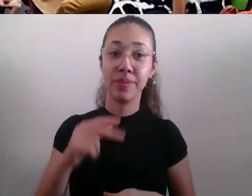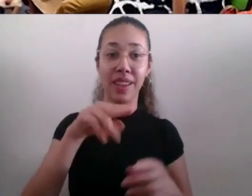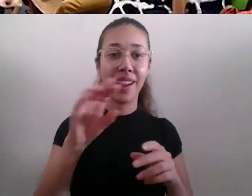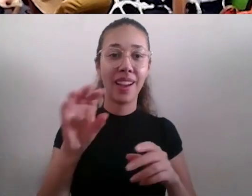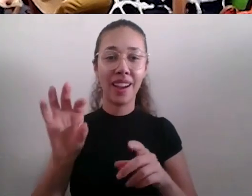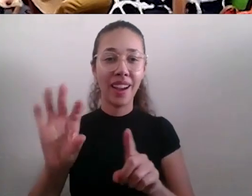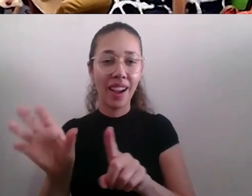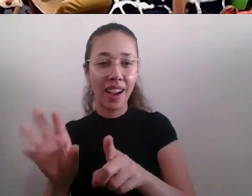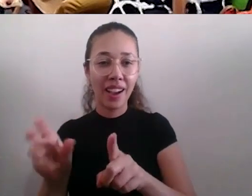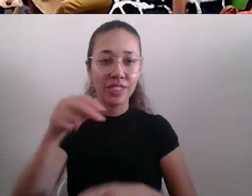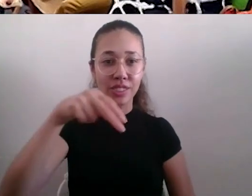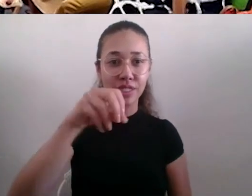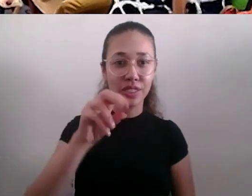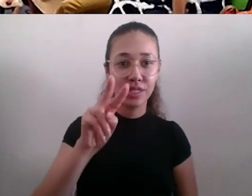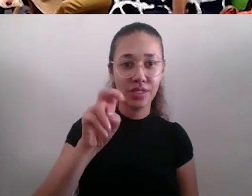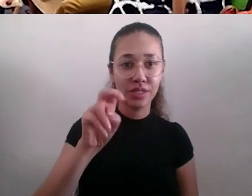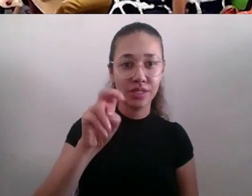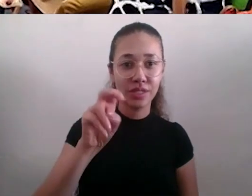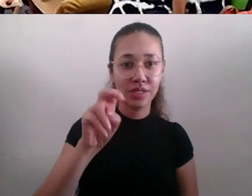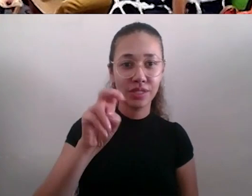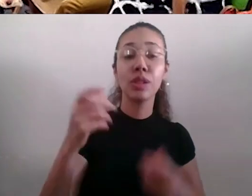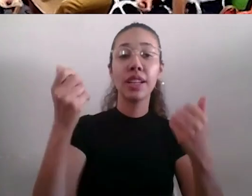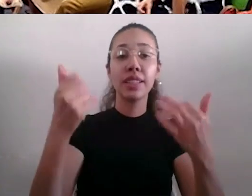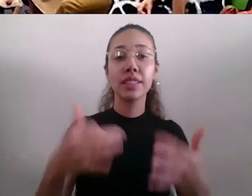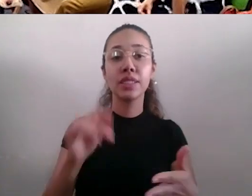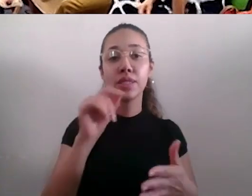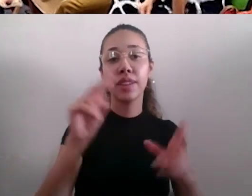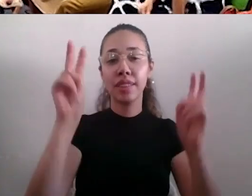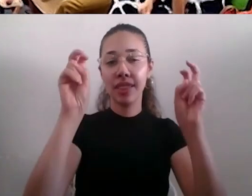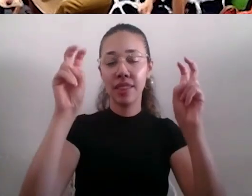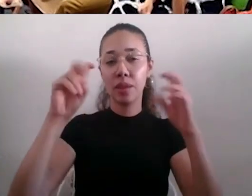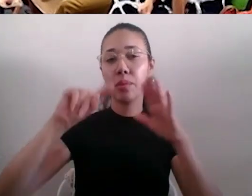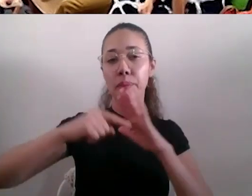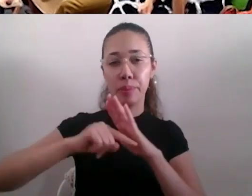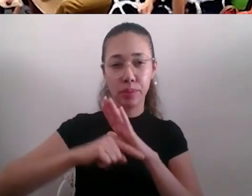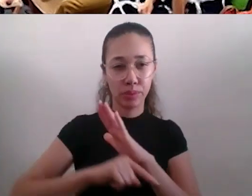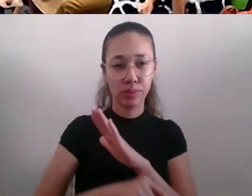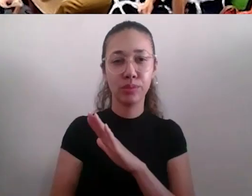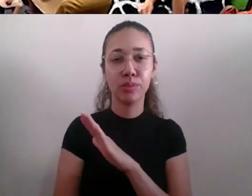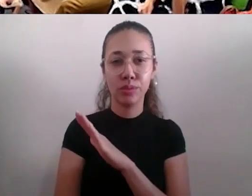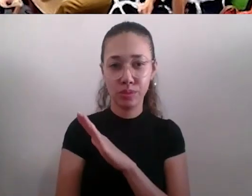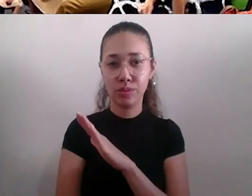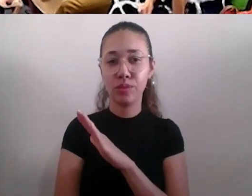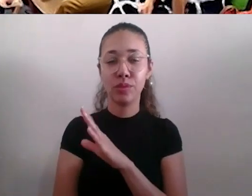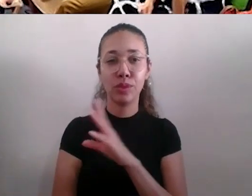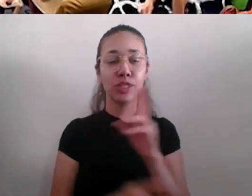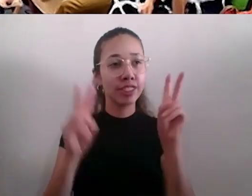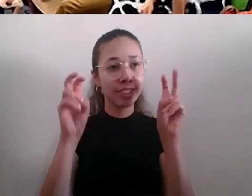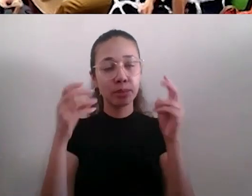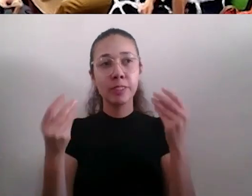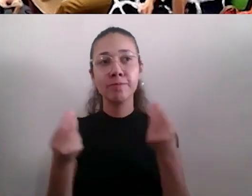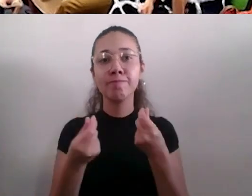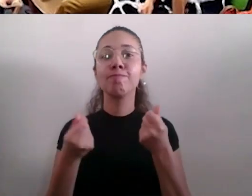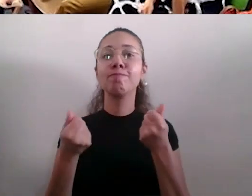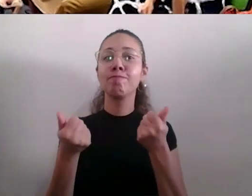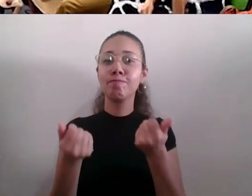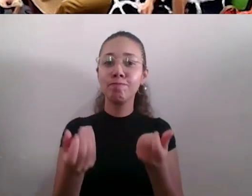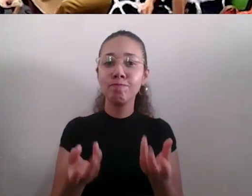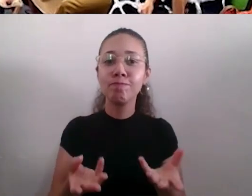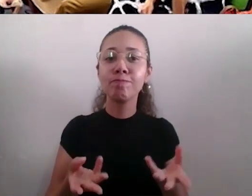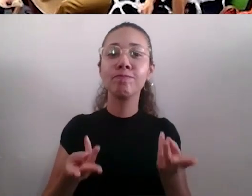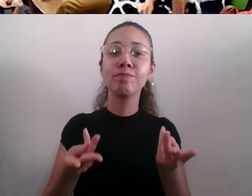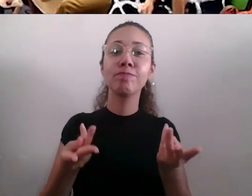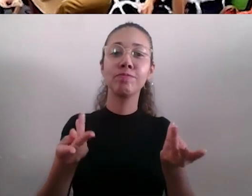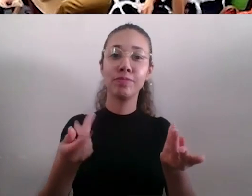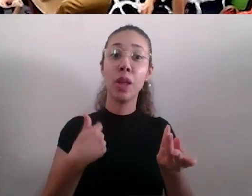apresenta assuntos muito complexos, são muito delicados. Eu não consegui